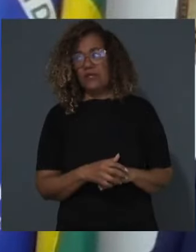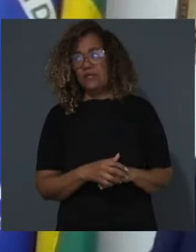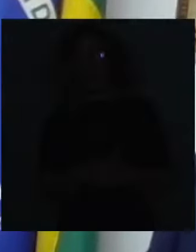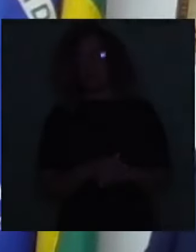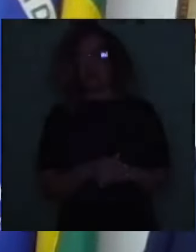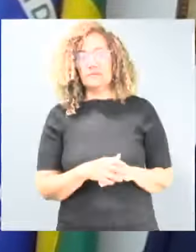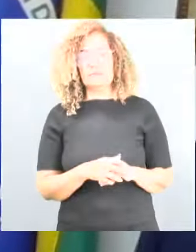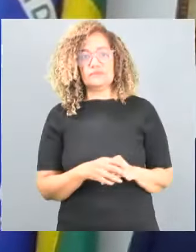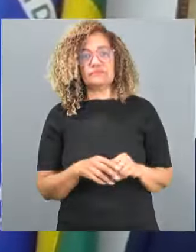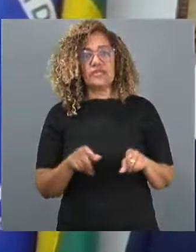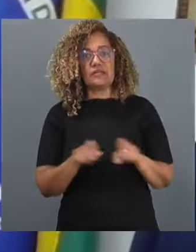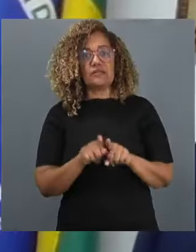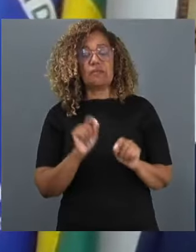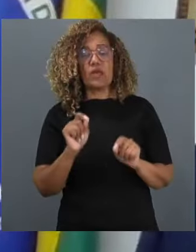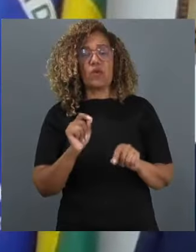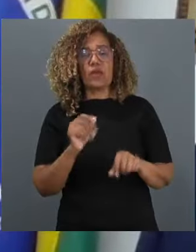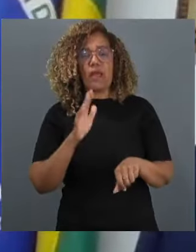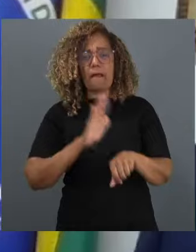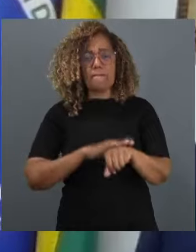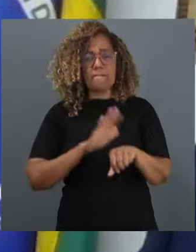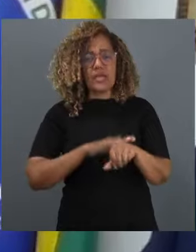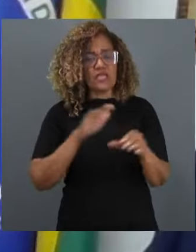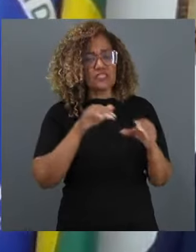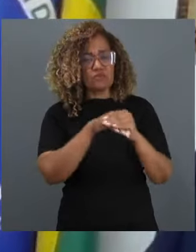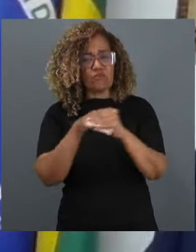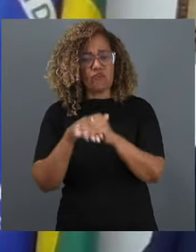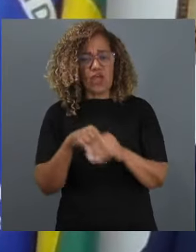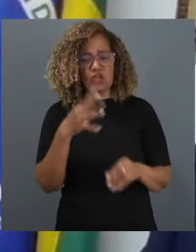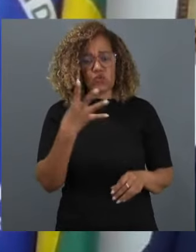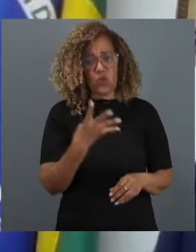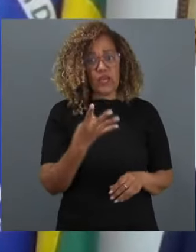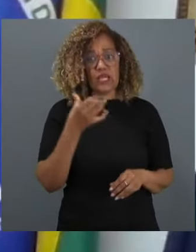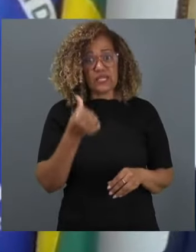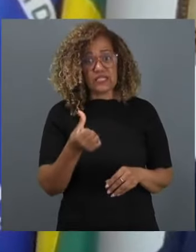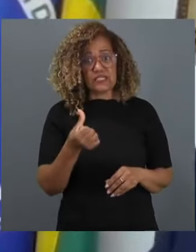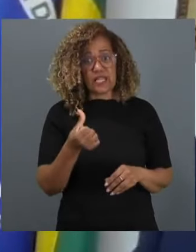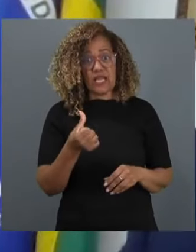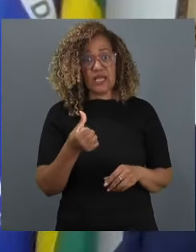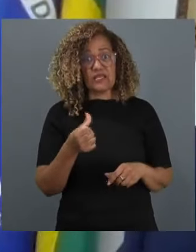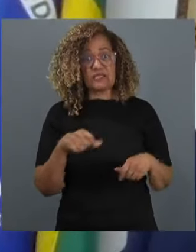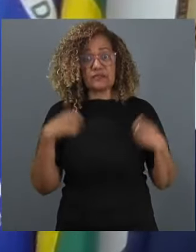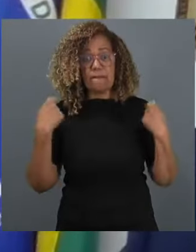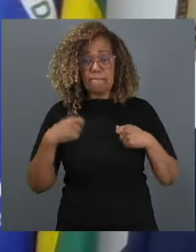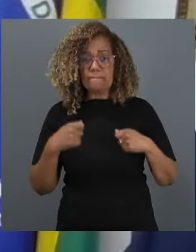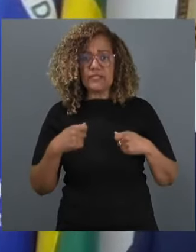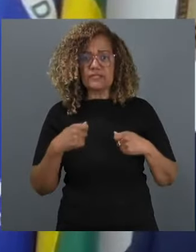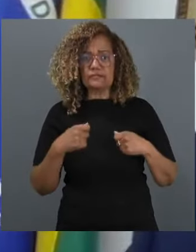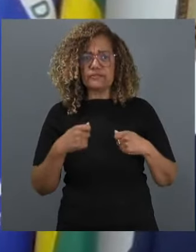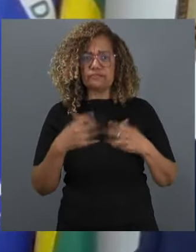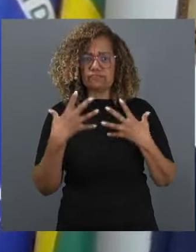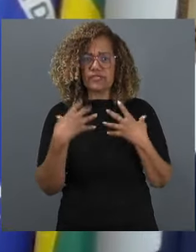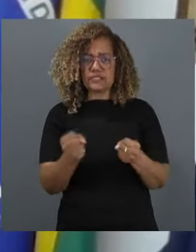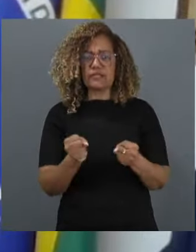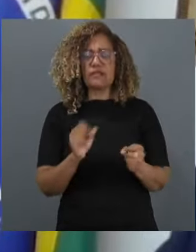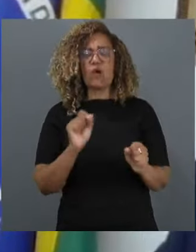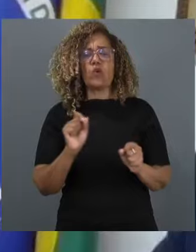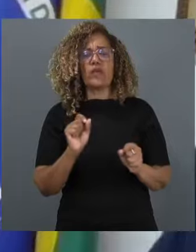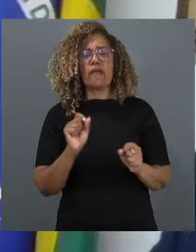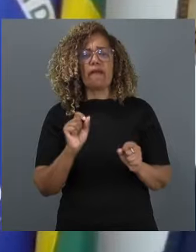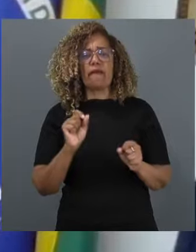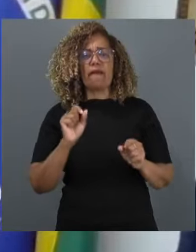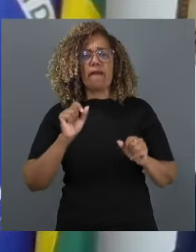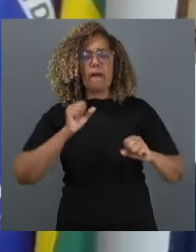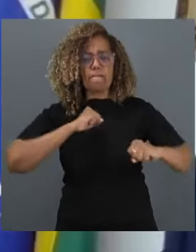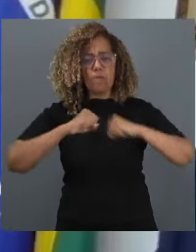dispositivo nesse mesmo veto 46 que a gente precisa manter, que é das manifestações de